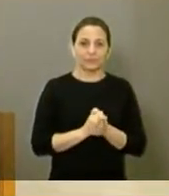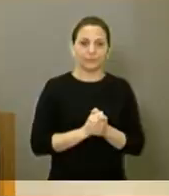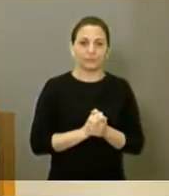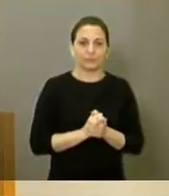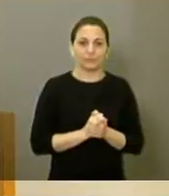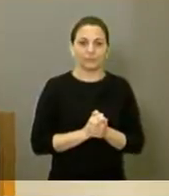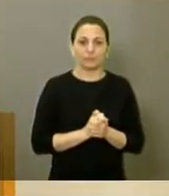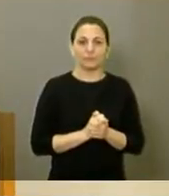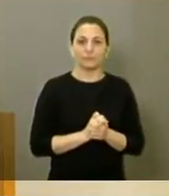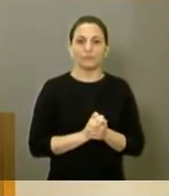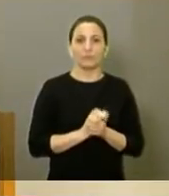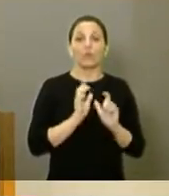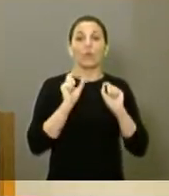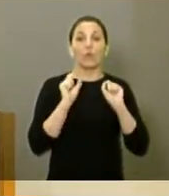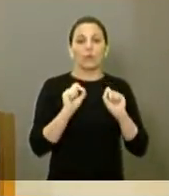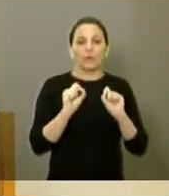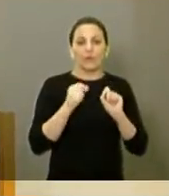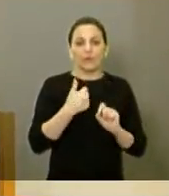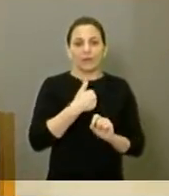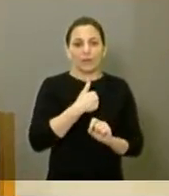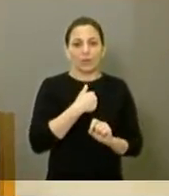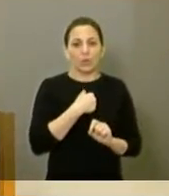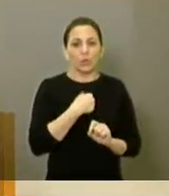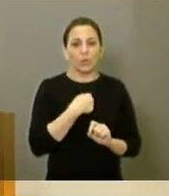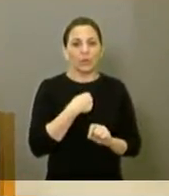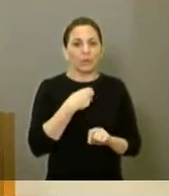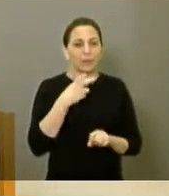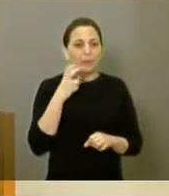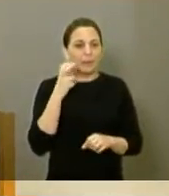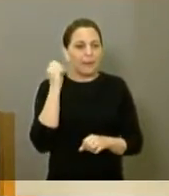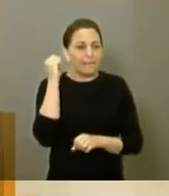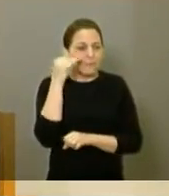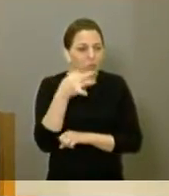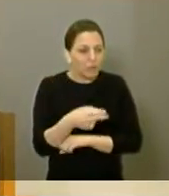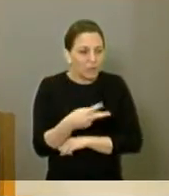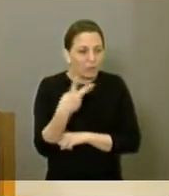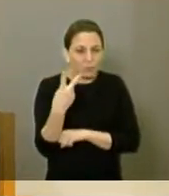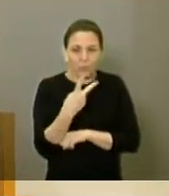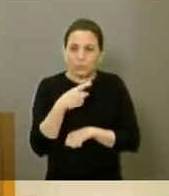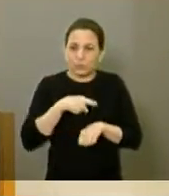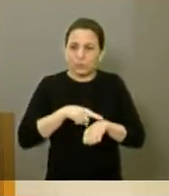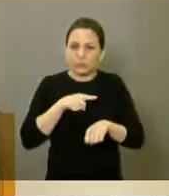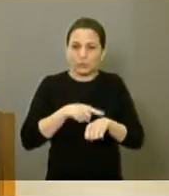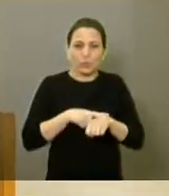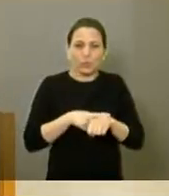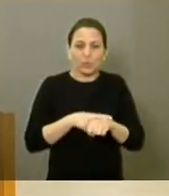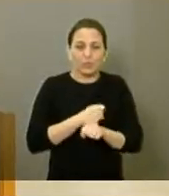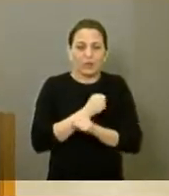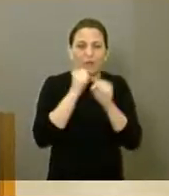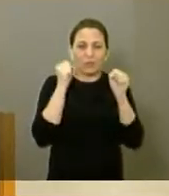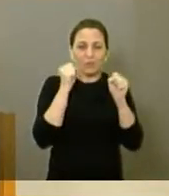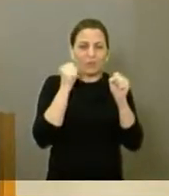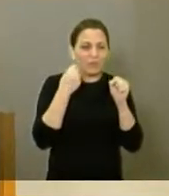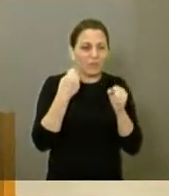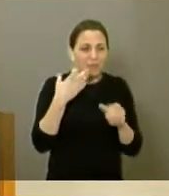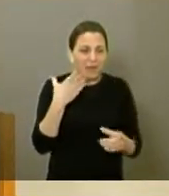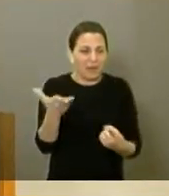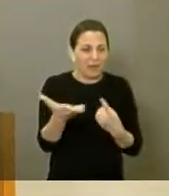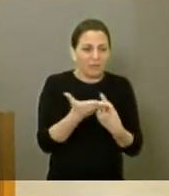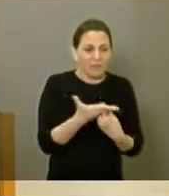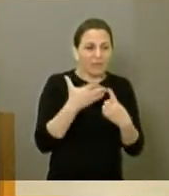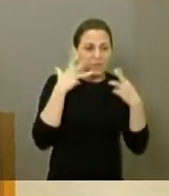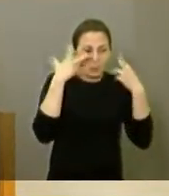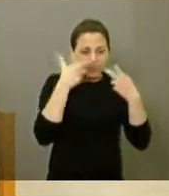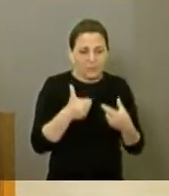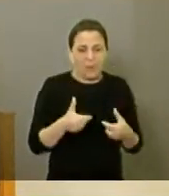da qual eu às vezes duas horas da manhã era acordado por um atropelamento um animal